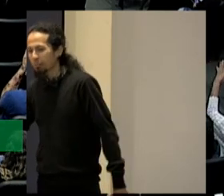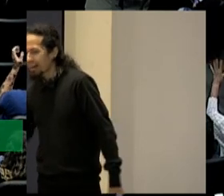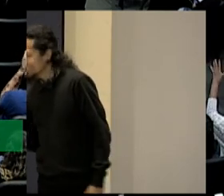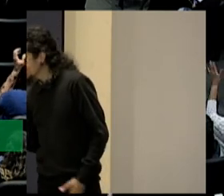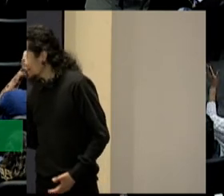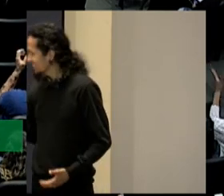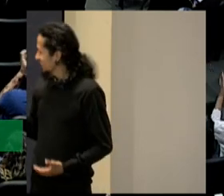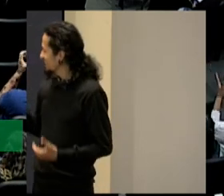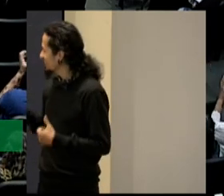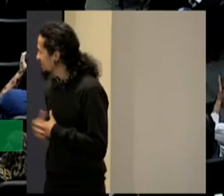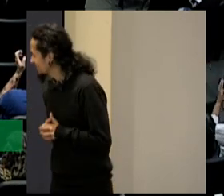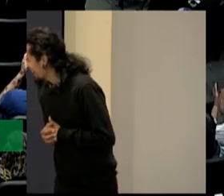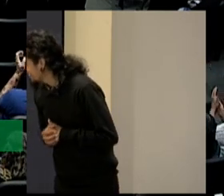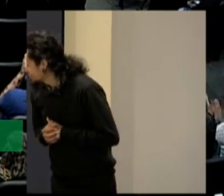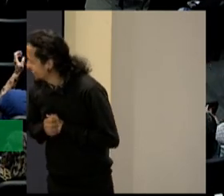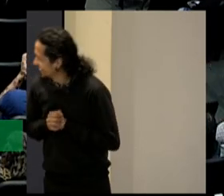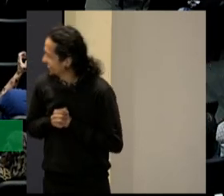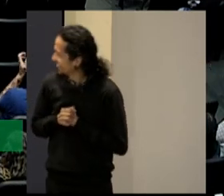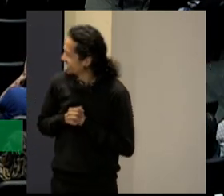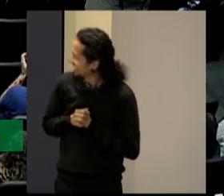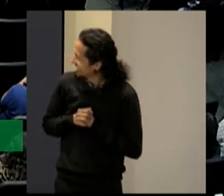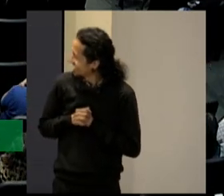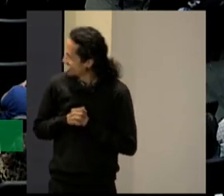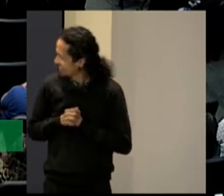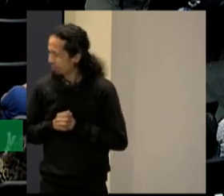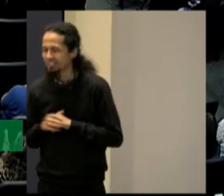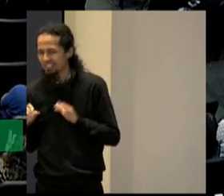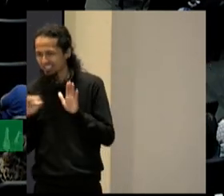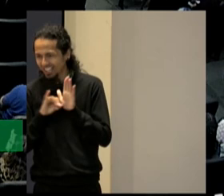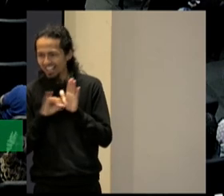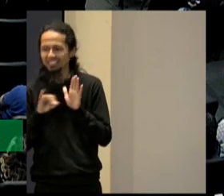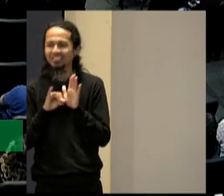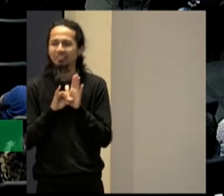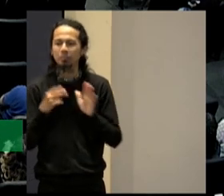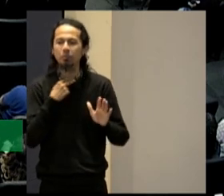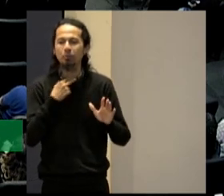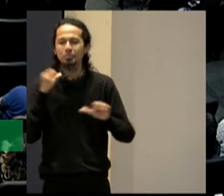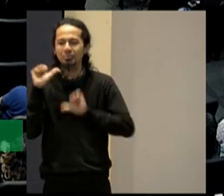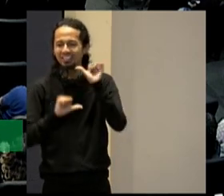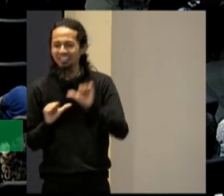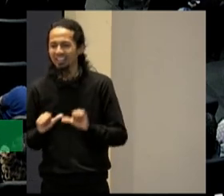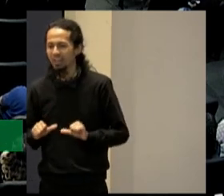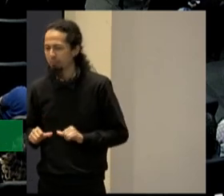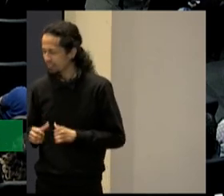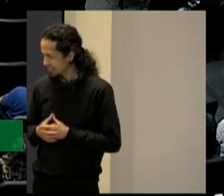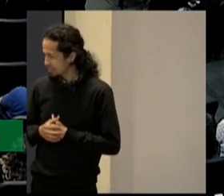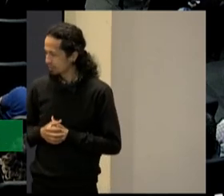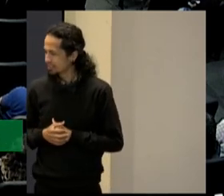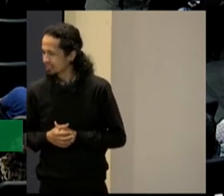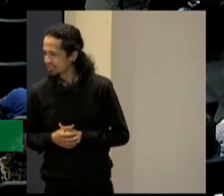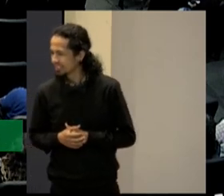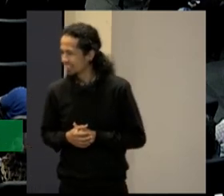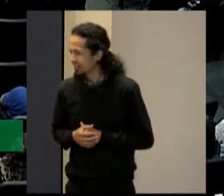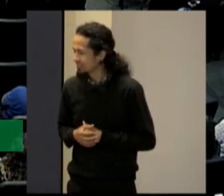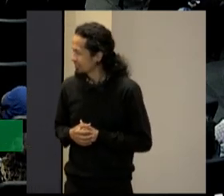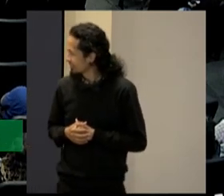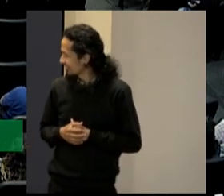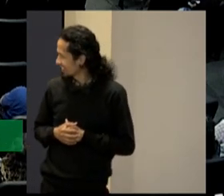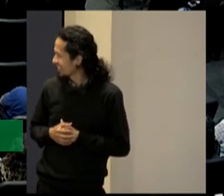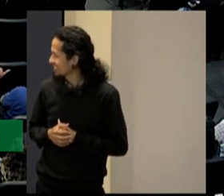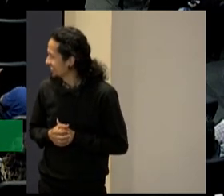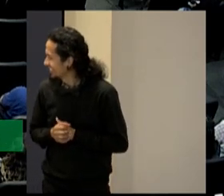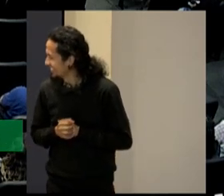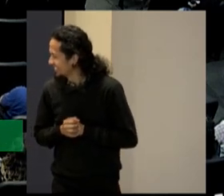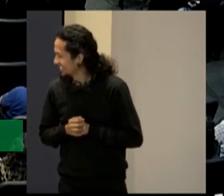identidade, entendeu? Você está batizada na língua de sinais. É uma identidade. Na língua. É presente para você. Ah, é um presente.